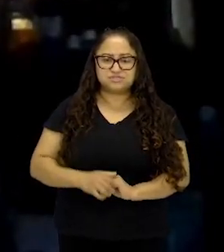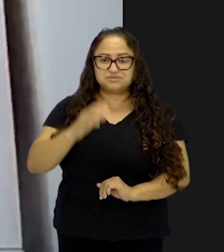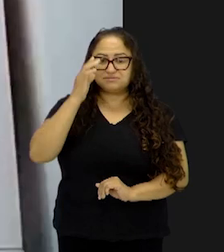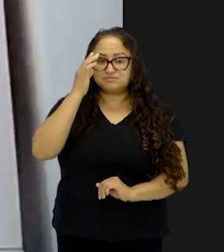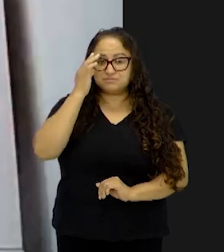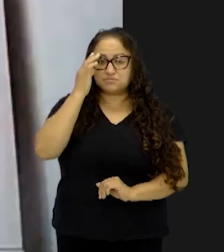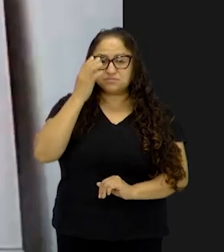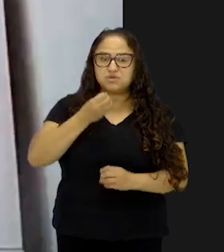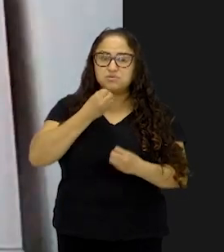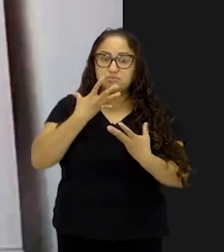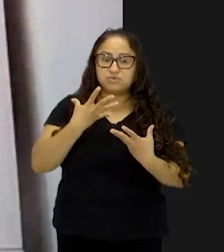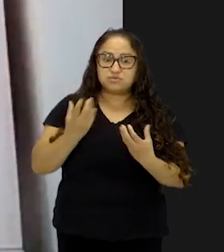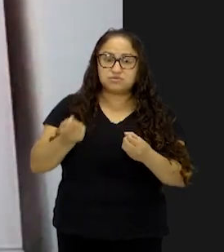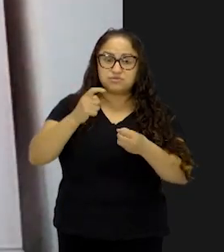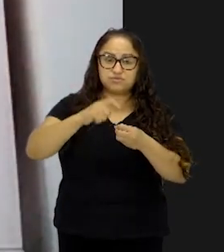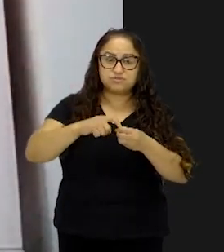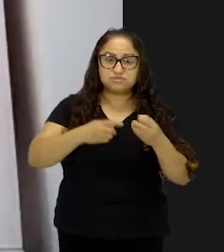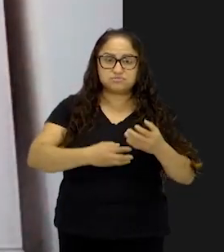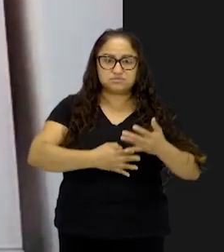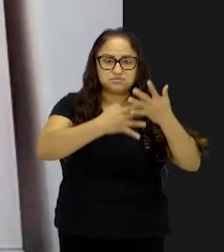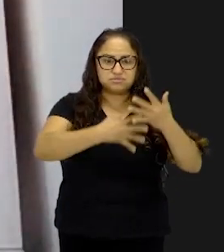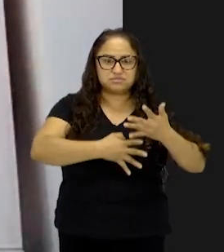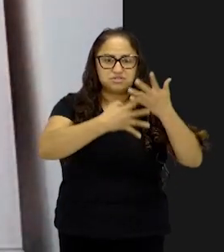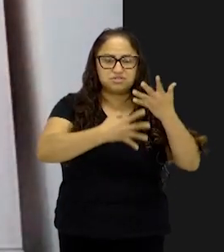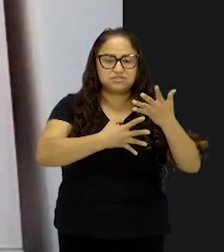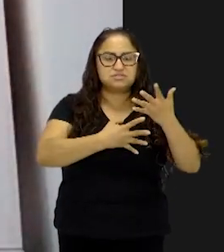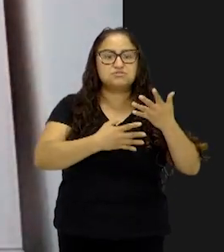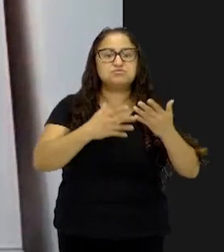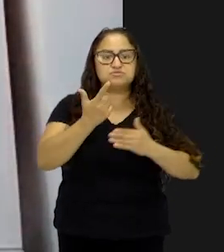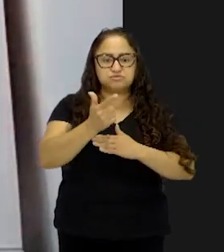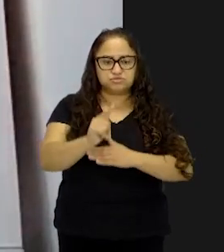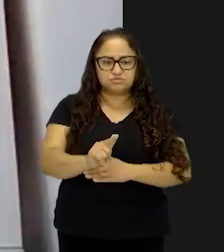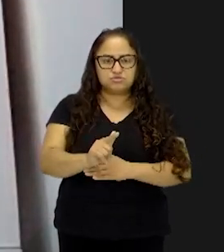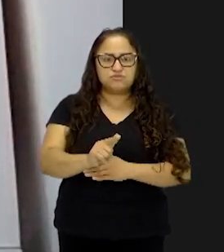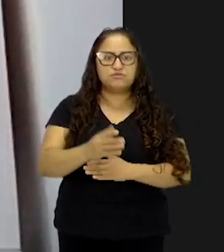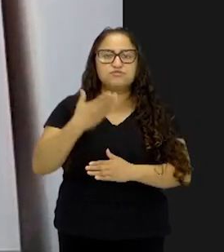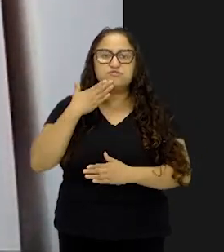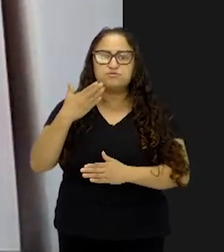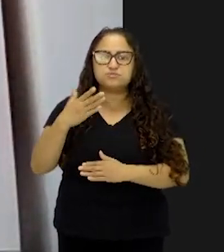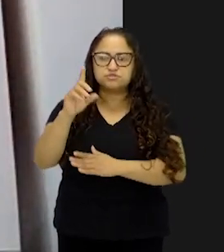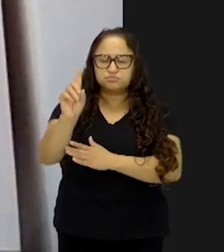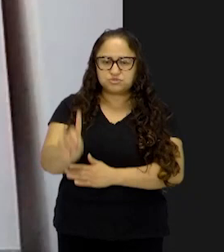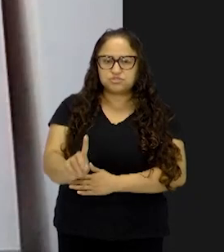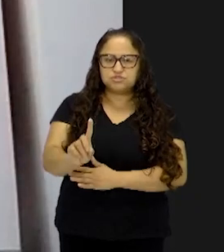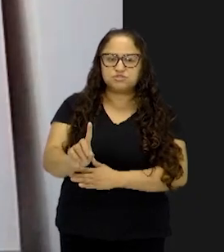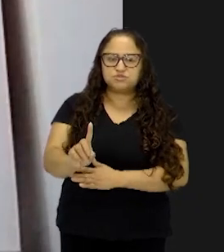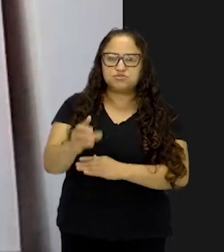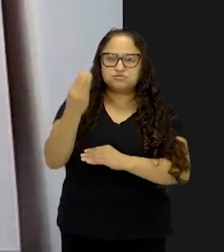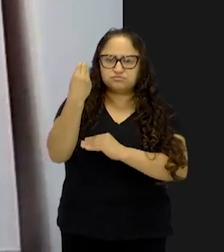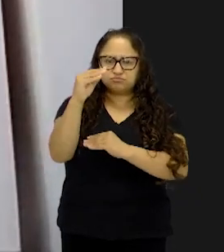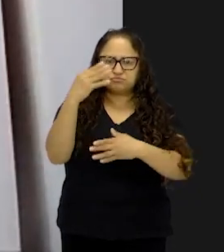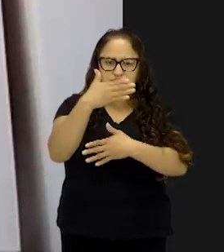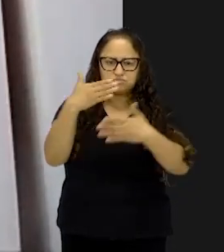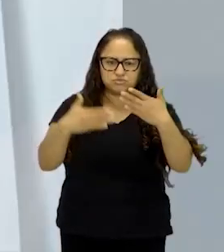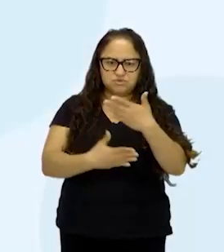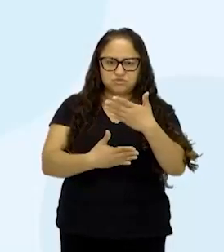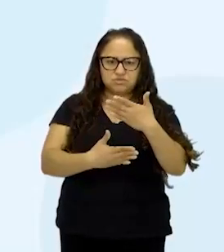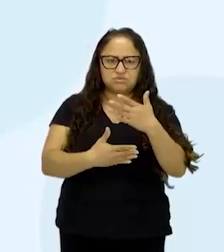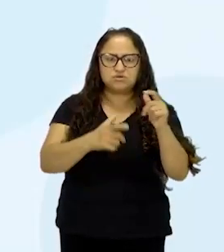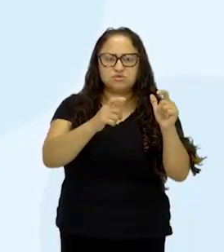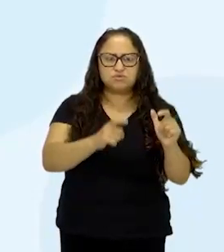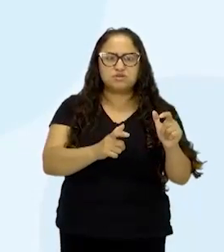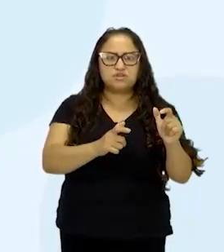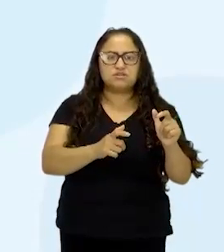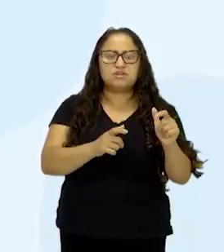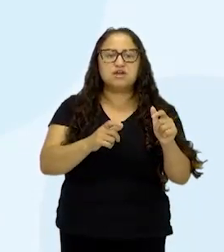Bom, pessoal, então voltamos de mais uma interação pelo chat e eu vou pedir para o diretor colocar no slide onde estava o gráfico, que a gente vai fazer